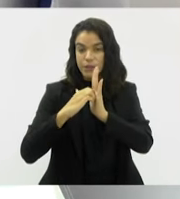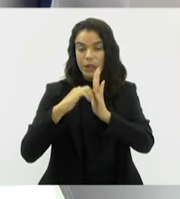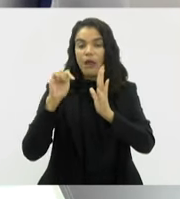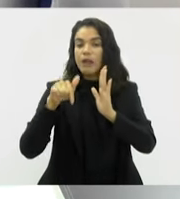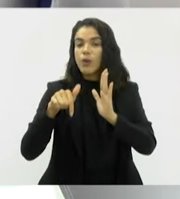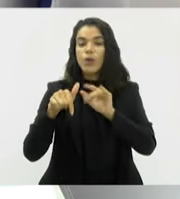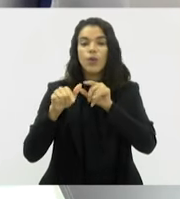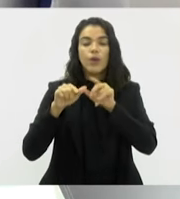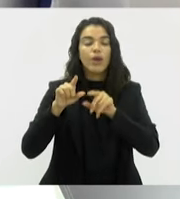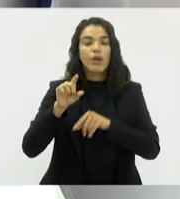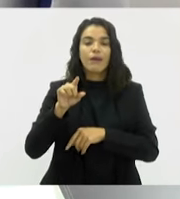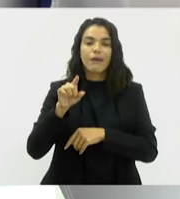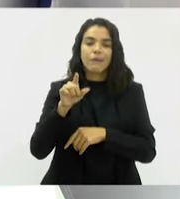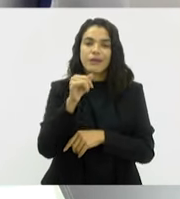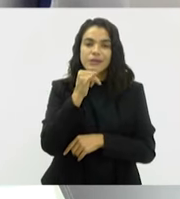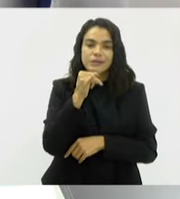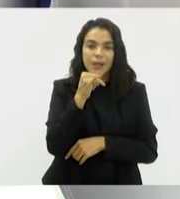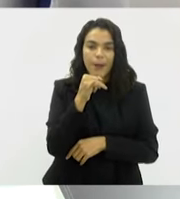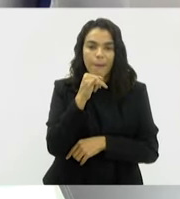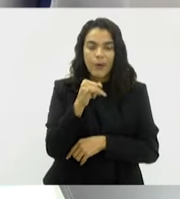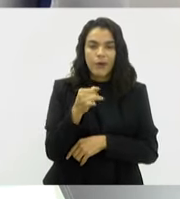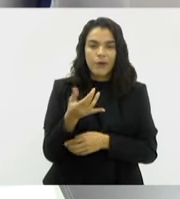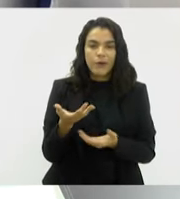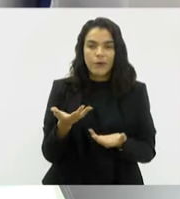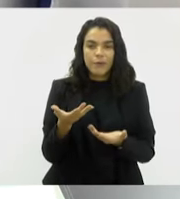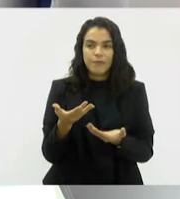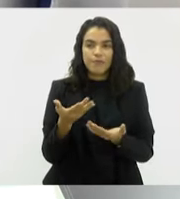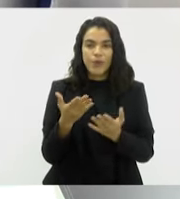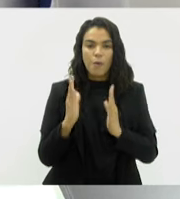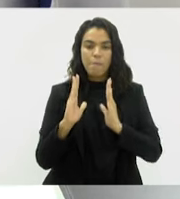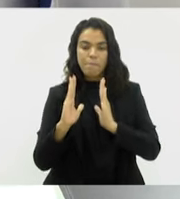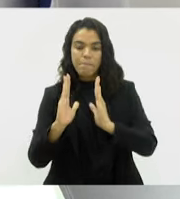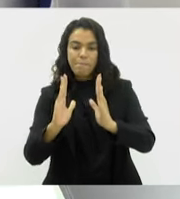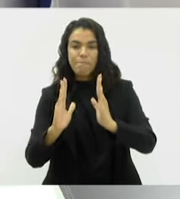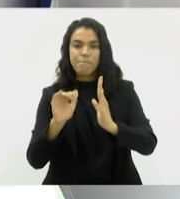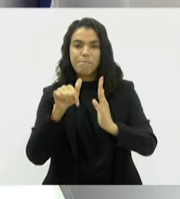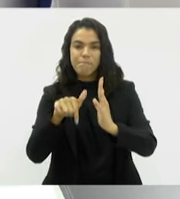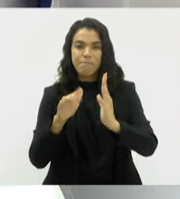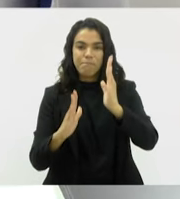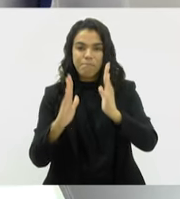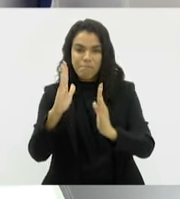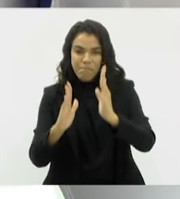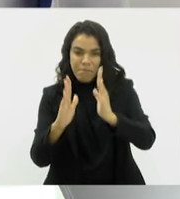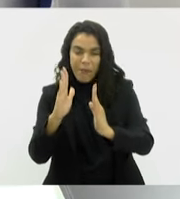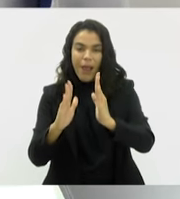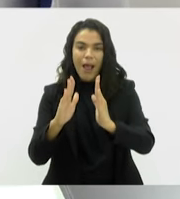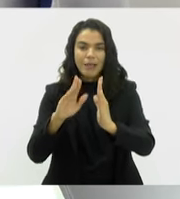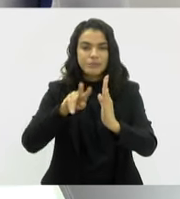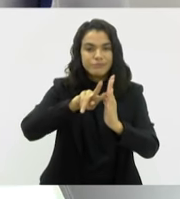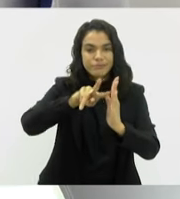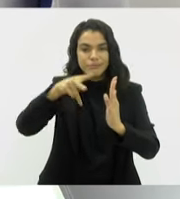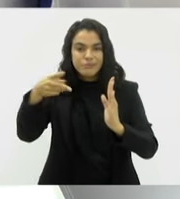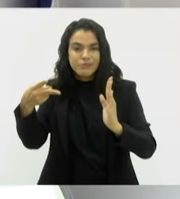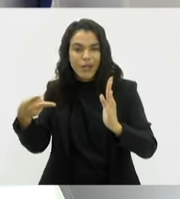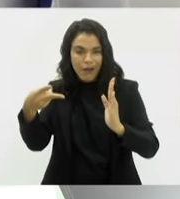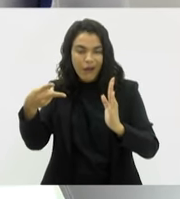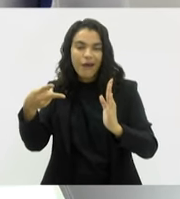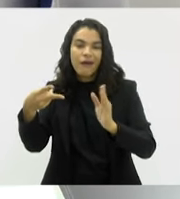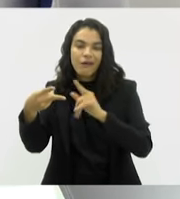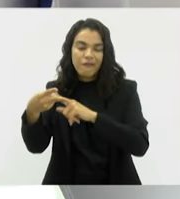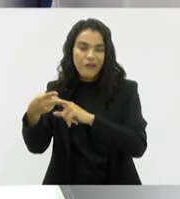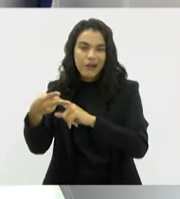hipótese de ter alguma cláusula de algum prazo para que isso de transferência, um período de